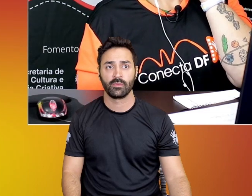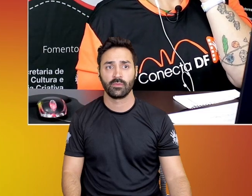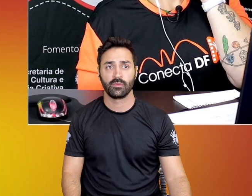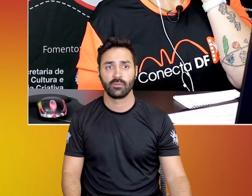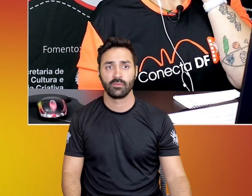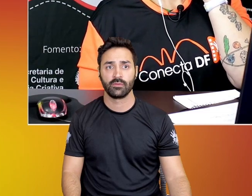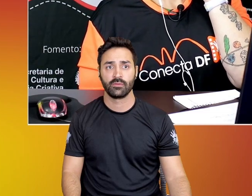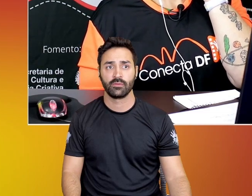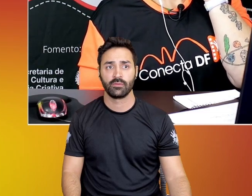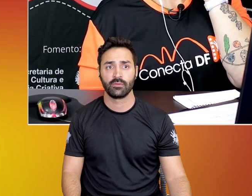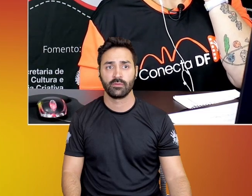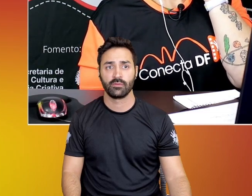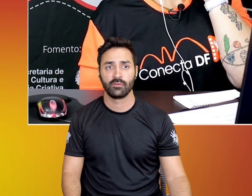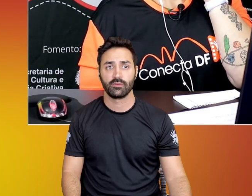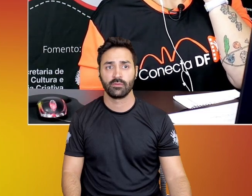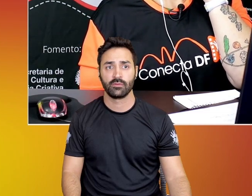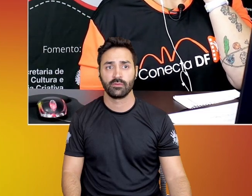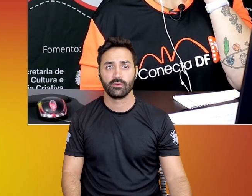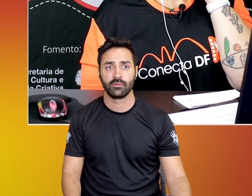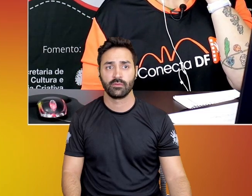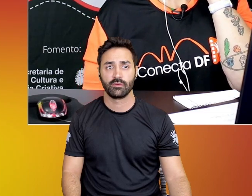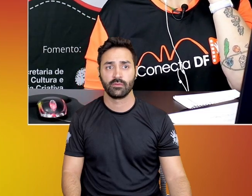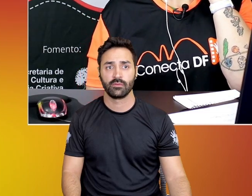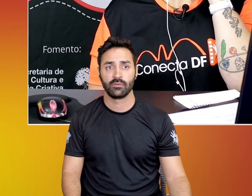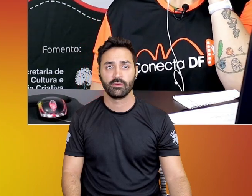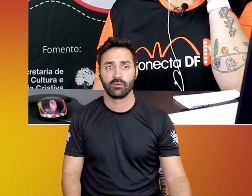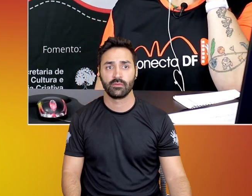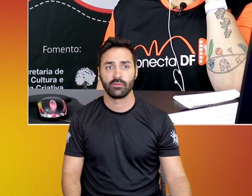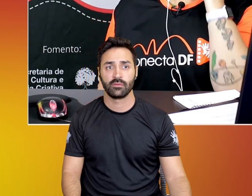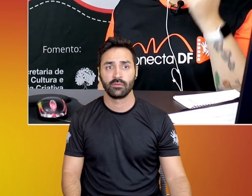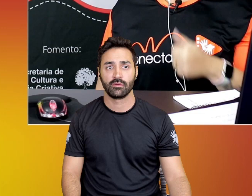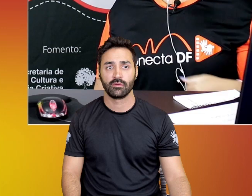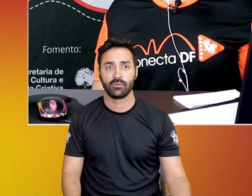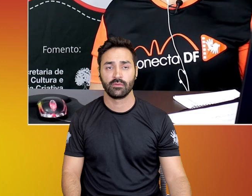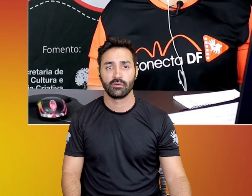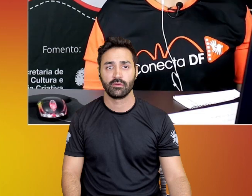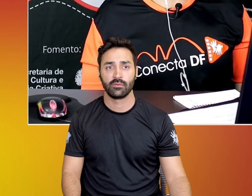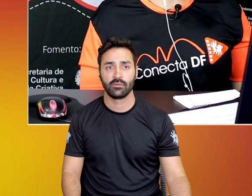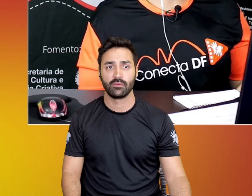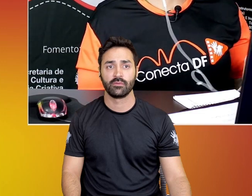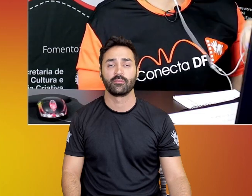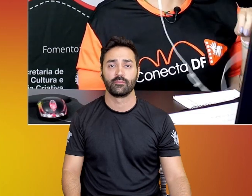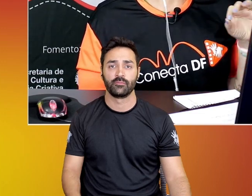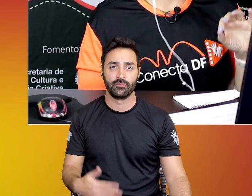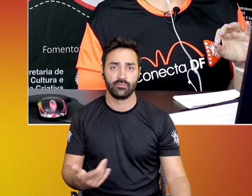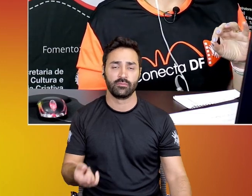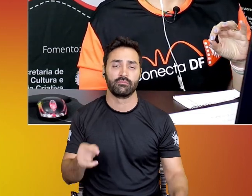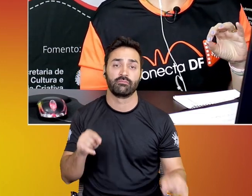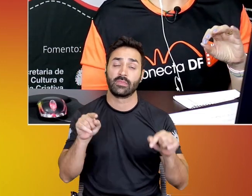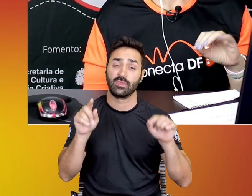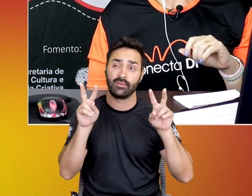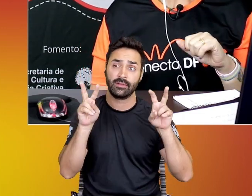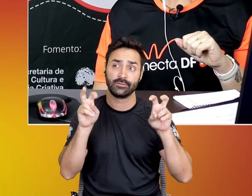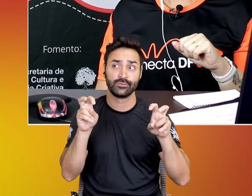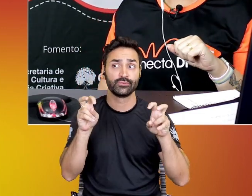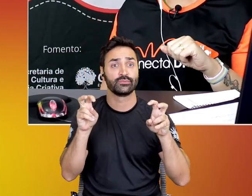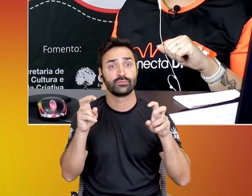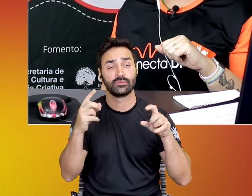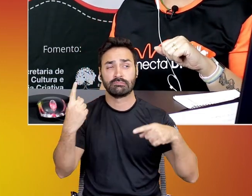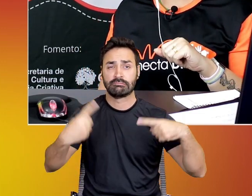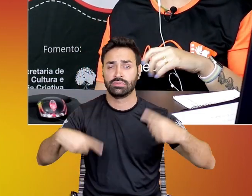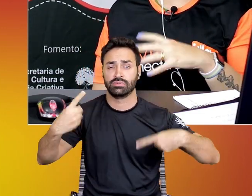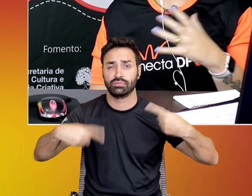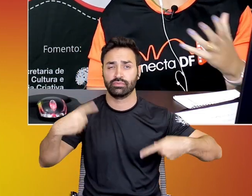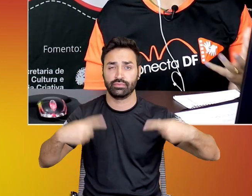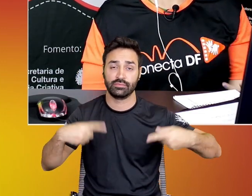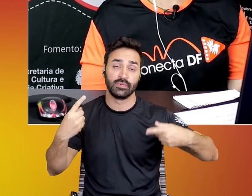Eu não estou ouvindo nada. Se você estiver falando alguma coisa, tá mudo. Bom, essa é uma questão bem polêmica, tá?